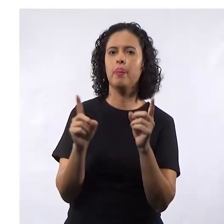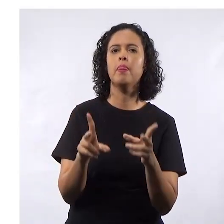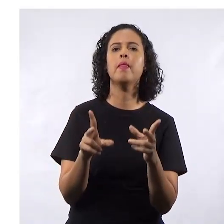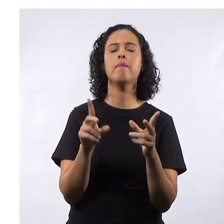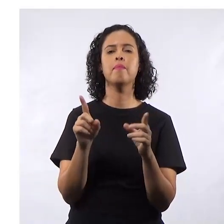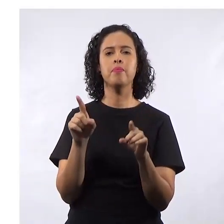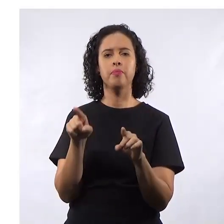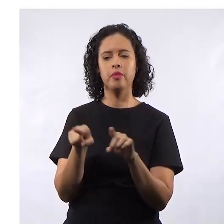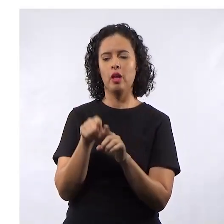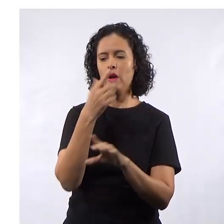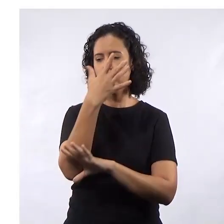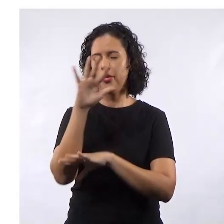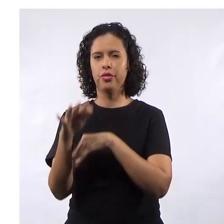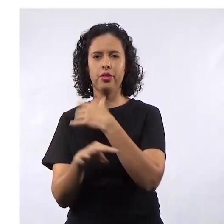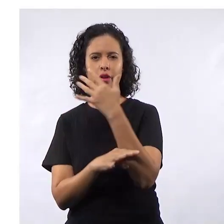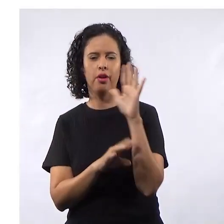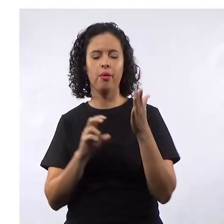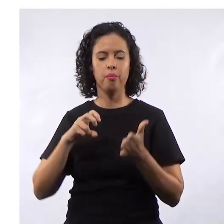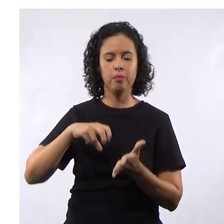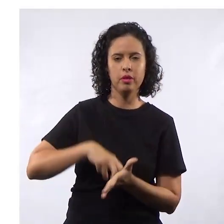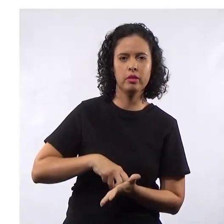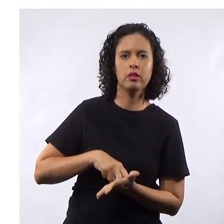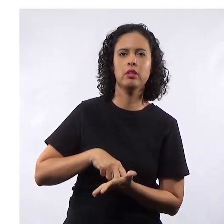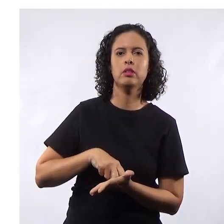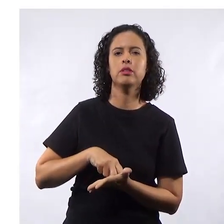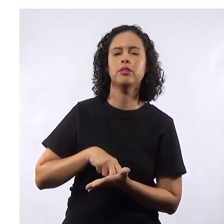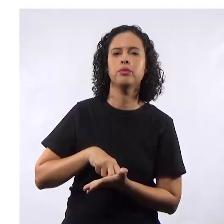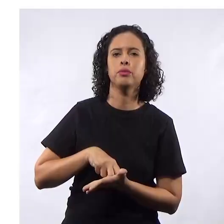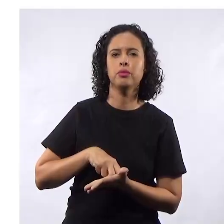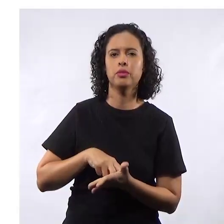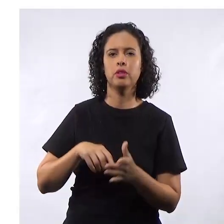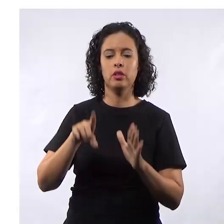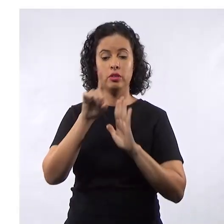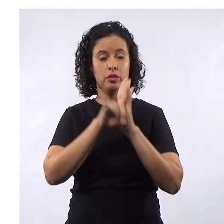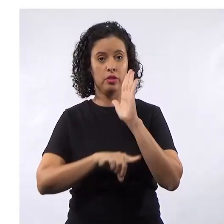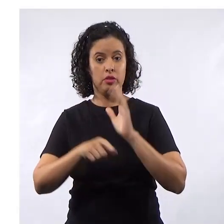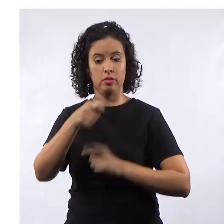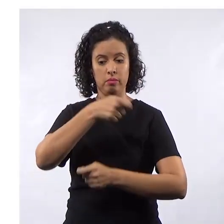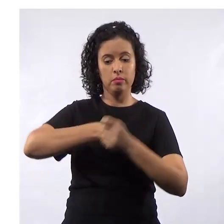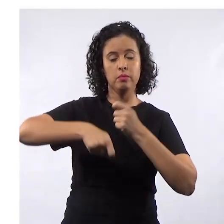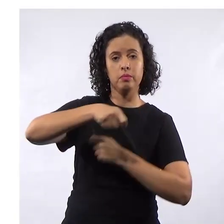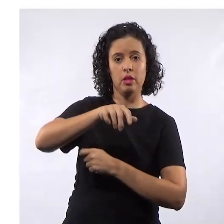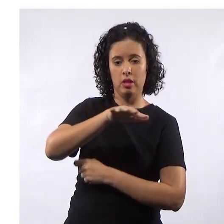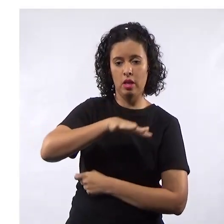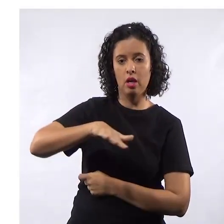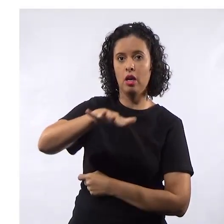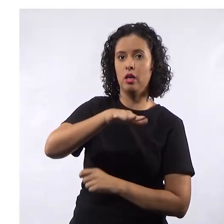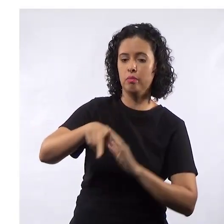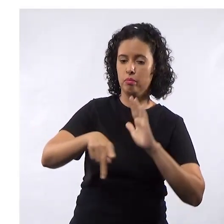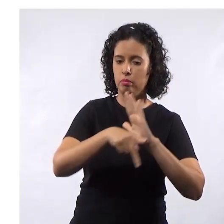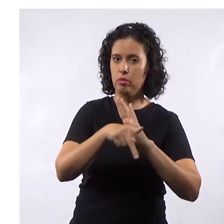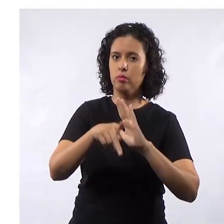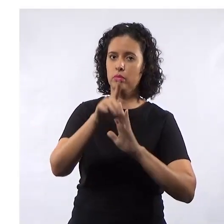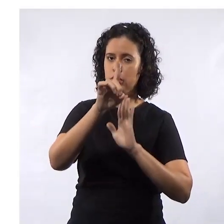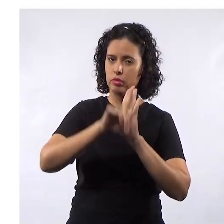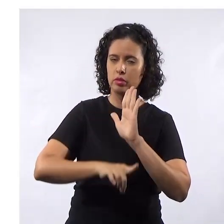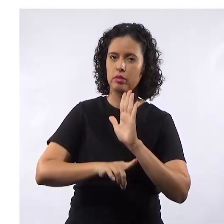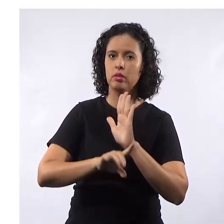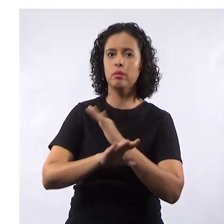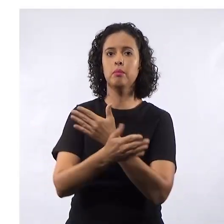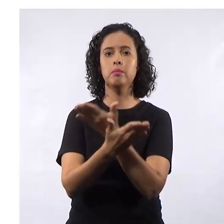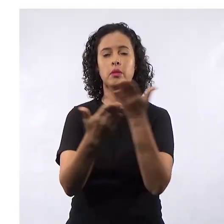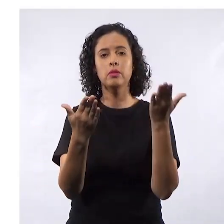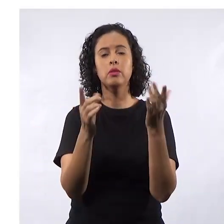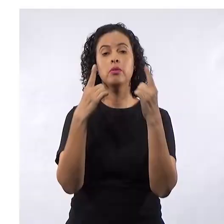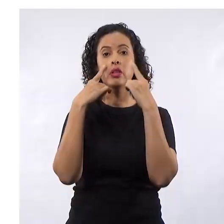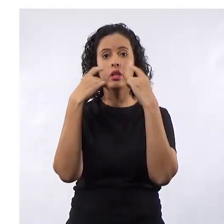do consumidor, direito ambiental, direito penal, direito administrativo, são ramos do direito, tá? Mas para